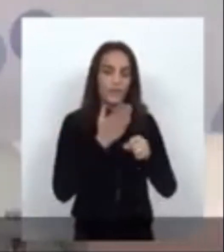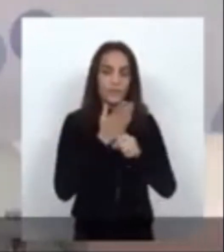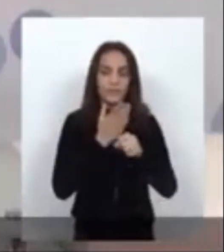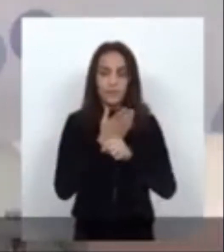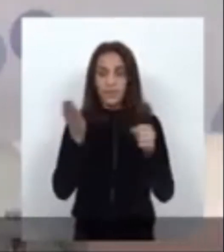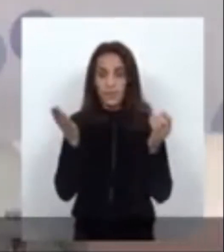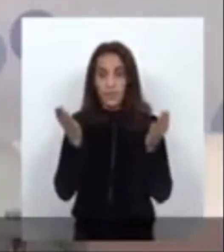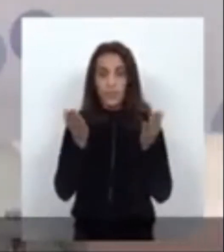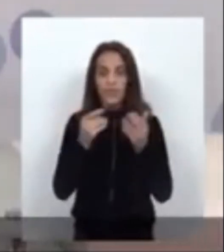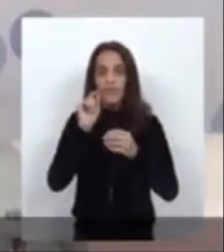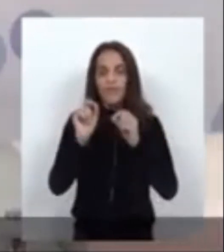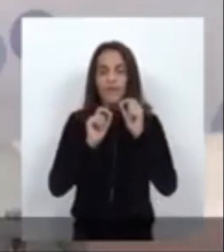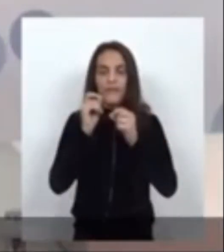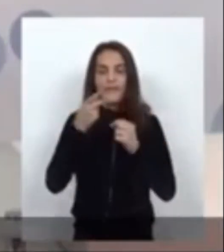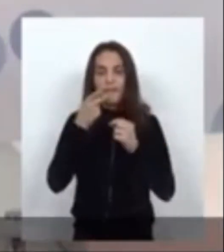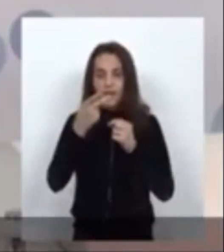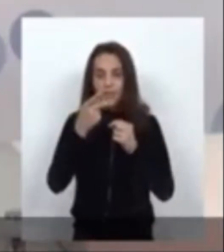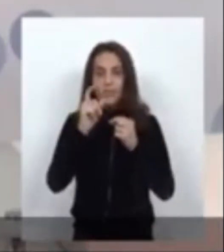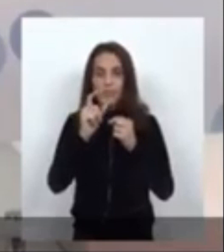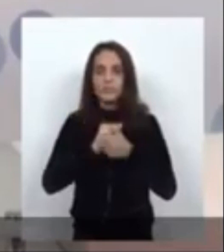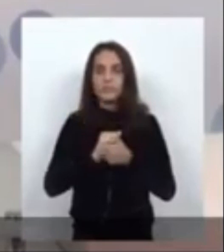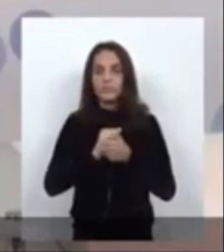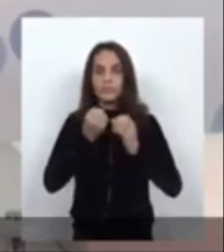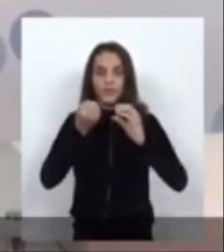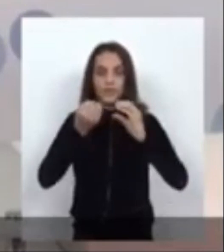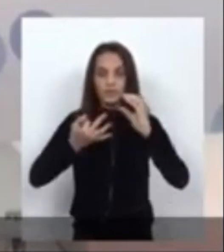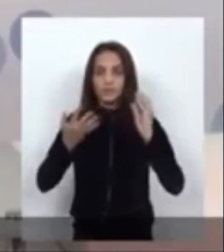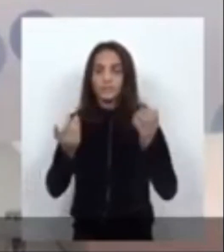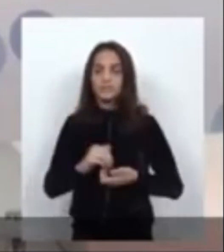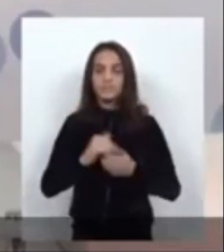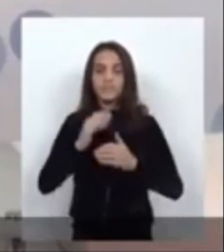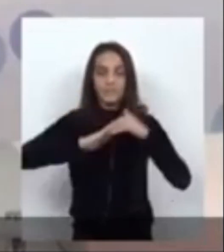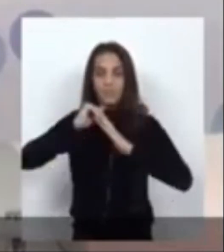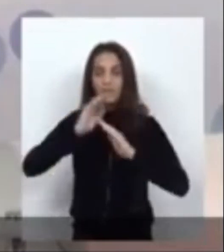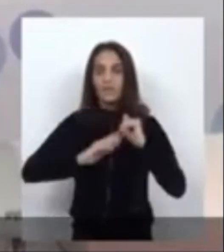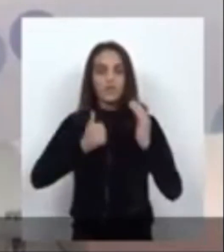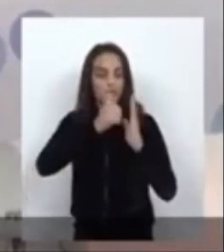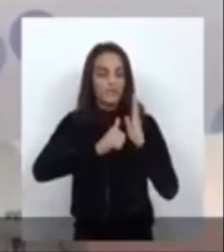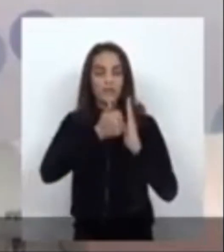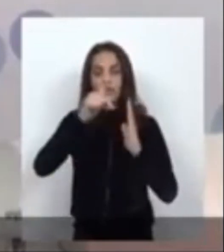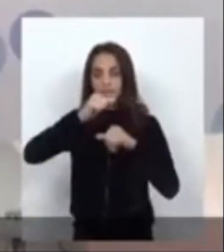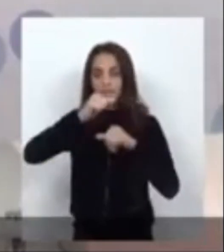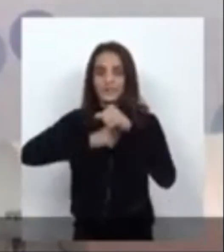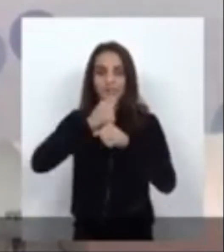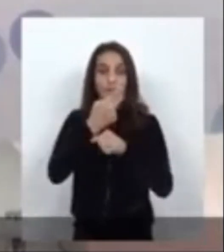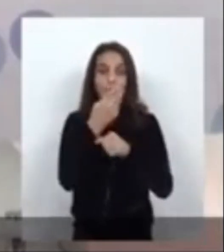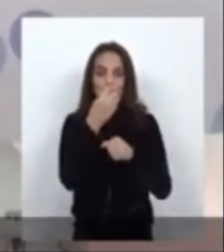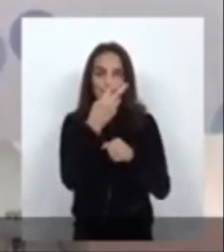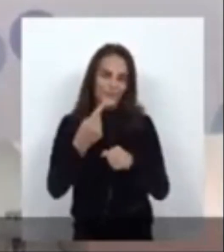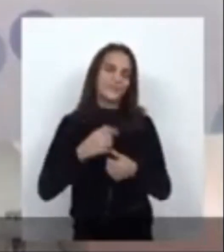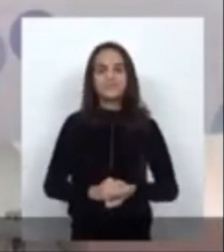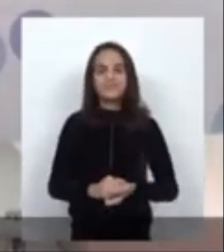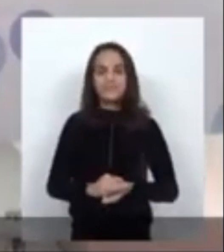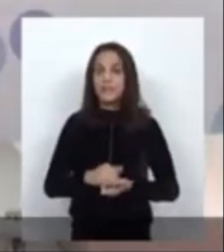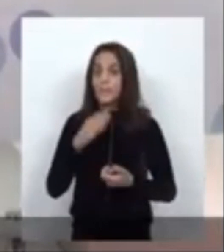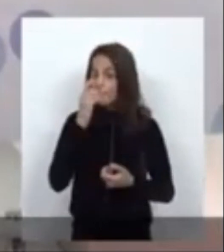hoje é falar um pouquinho sobre o aspecto das competências que serão avaliadas nesse ano de 2021.